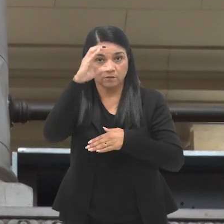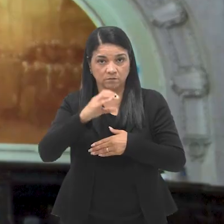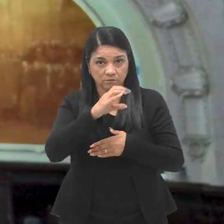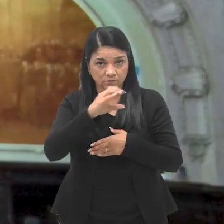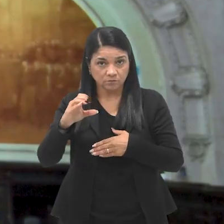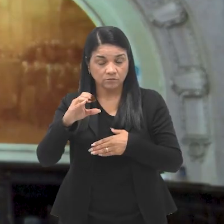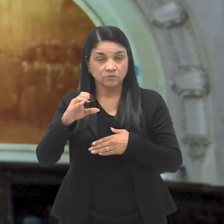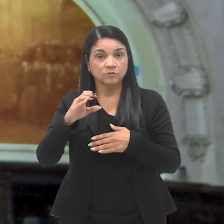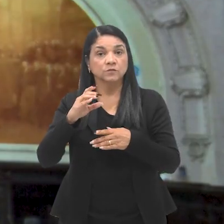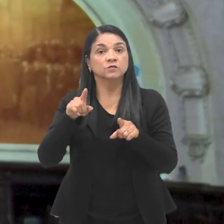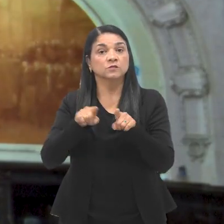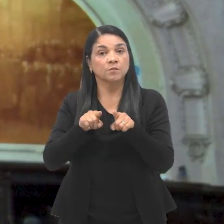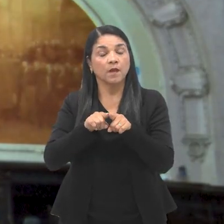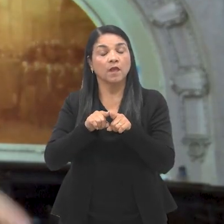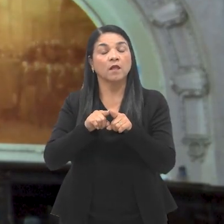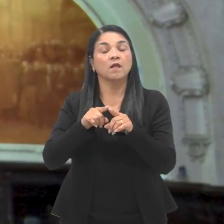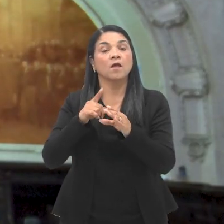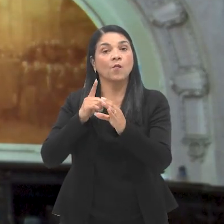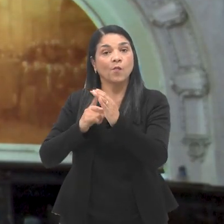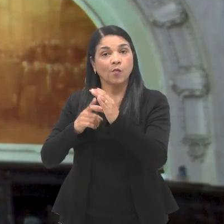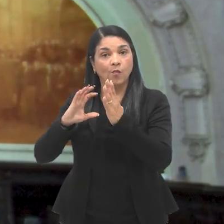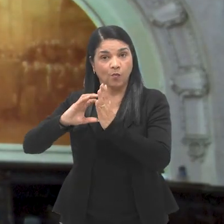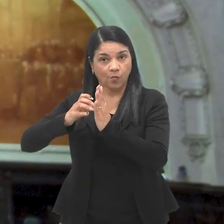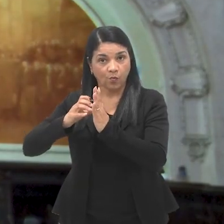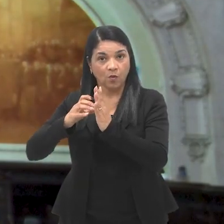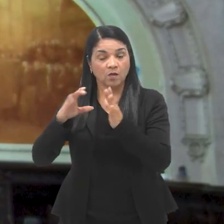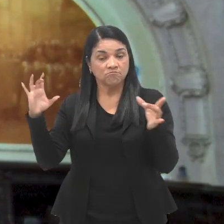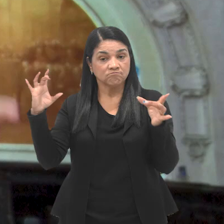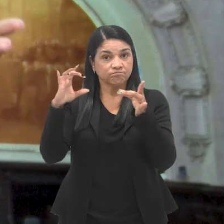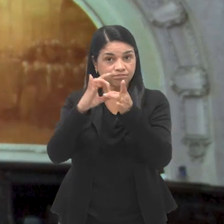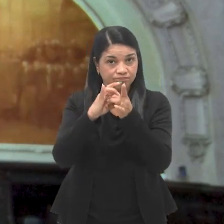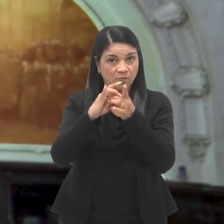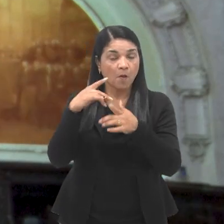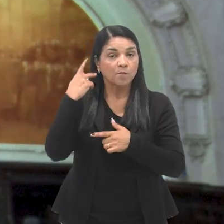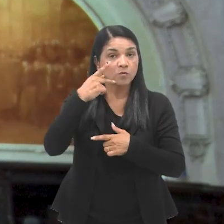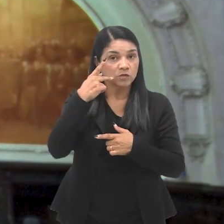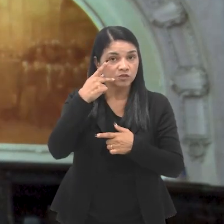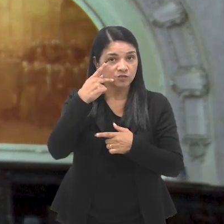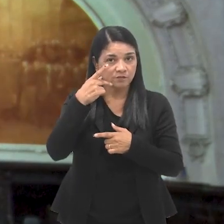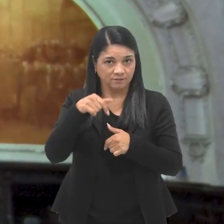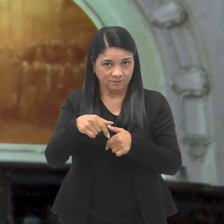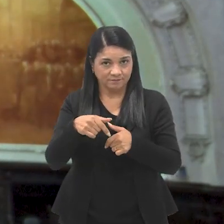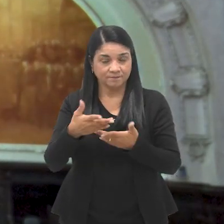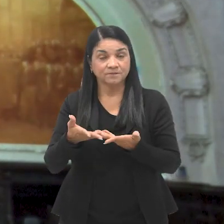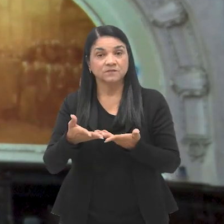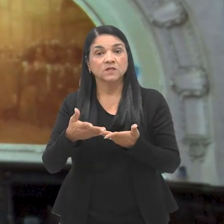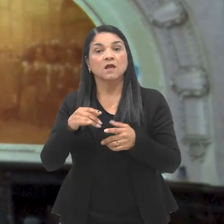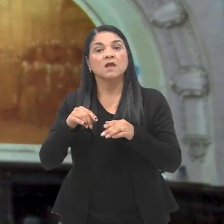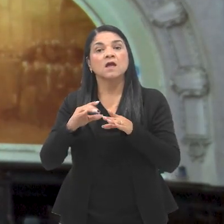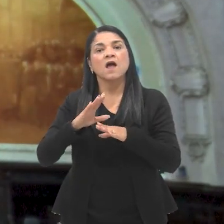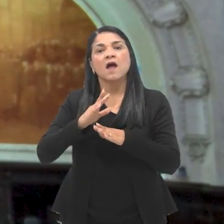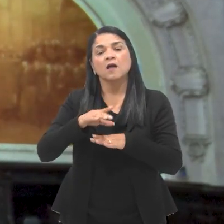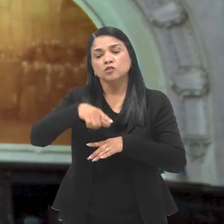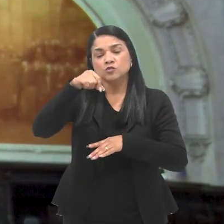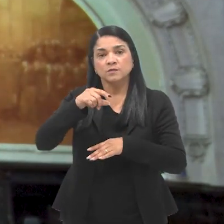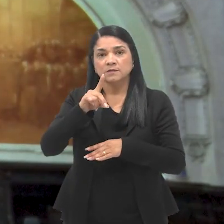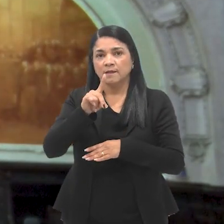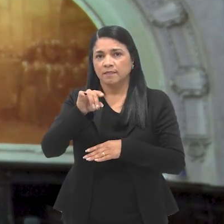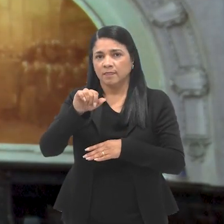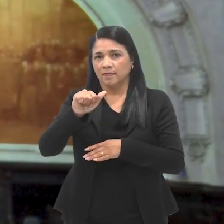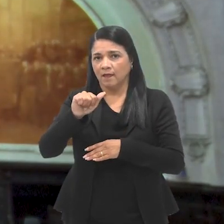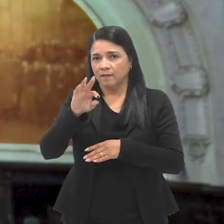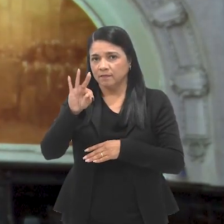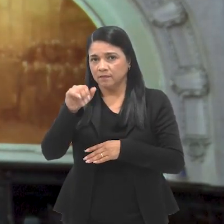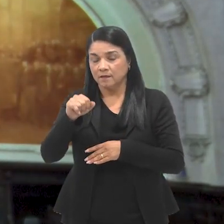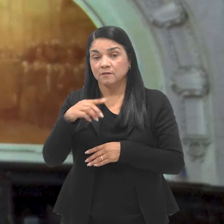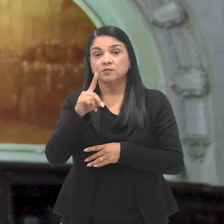reação desses movimentos católicos à ascensão do Partido Comunista e a ideia de juntar política e fé. E a própria data escolhida